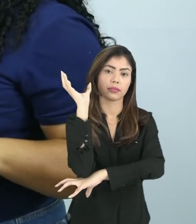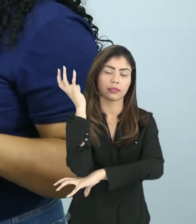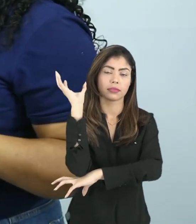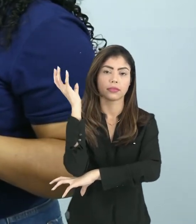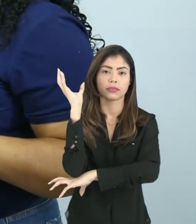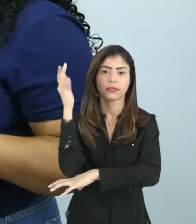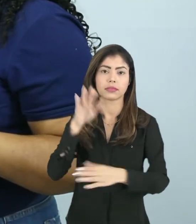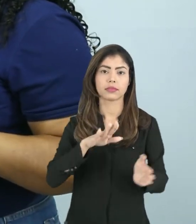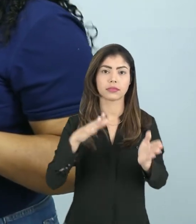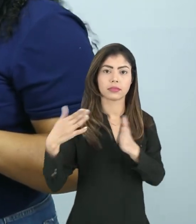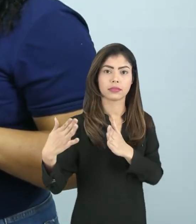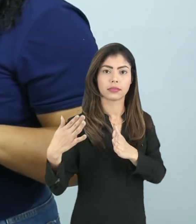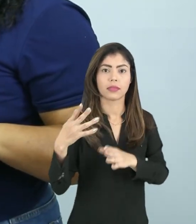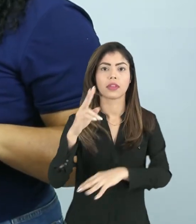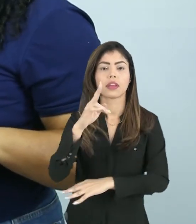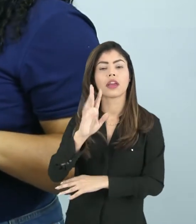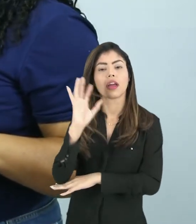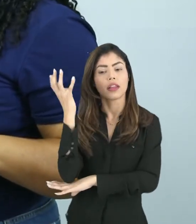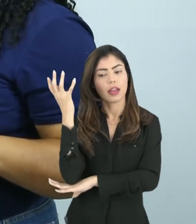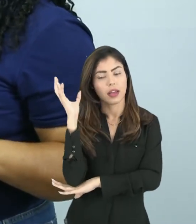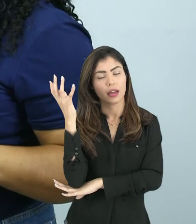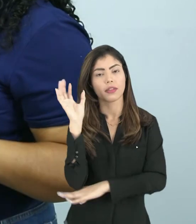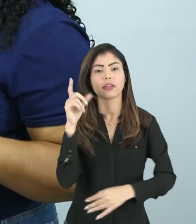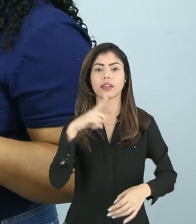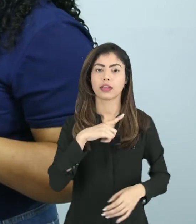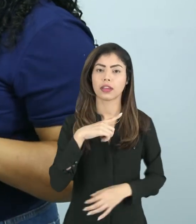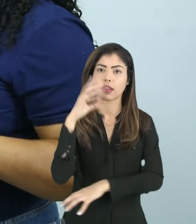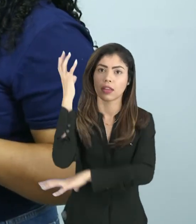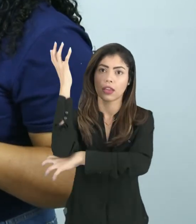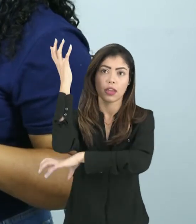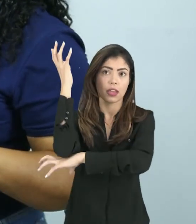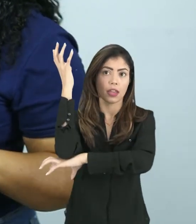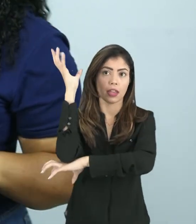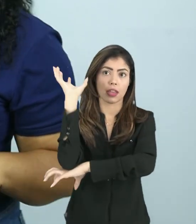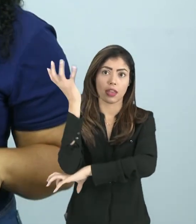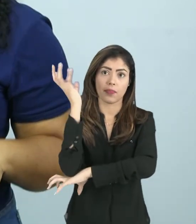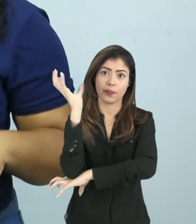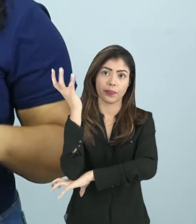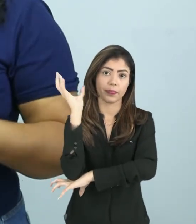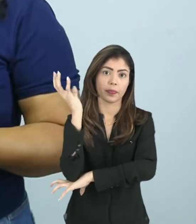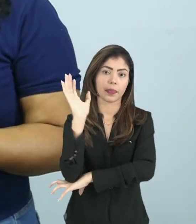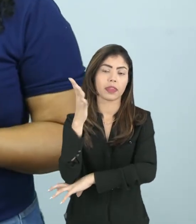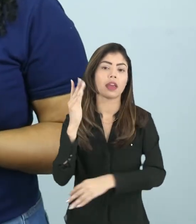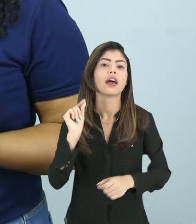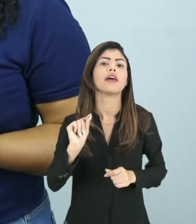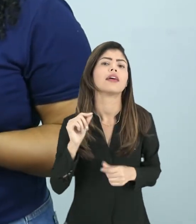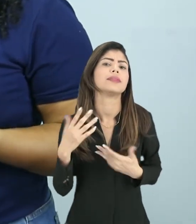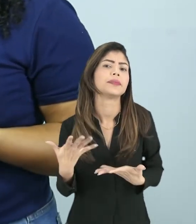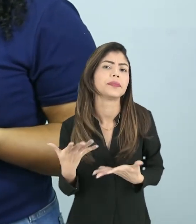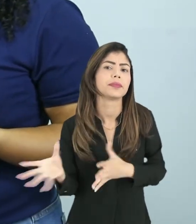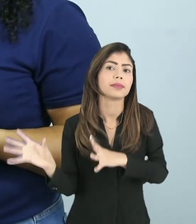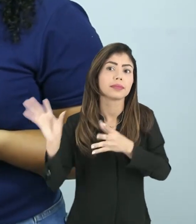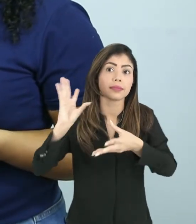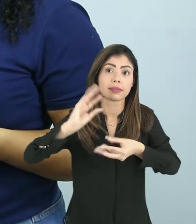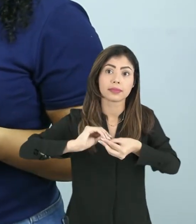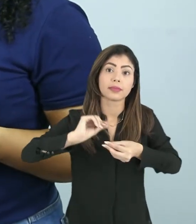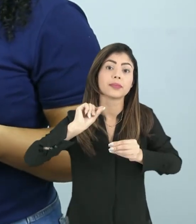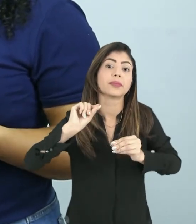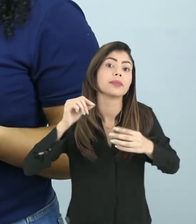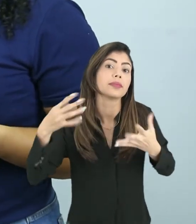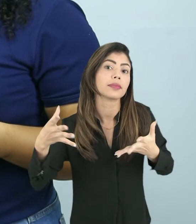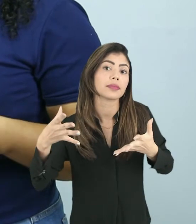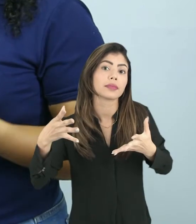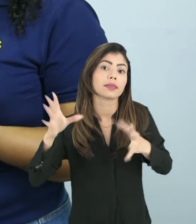parte vegetativa da planta aqui, a raiz, o caule e as folhas. Agora, a gente vai acrescentar